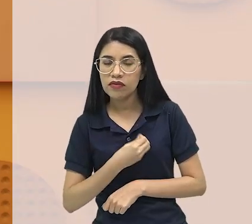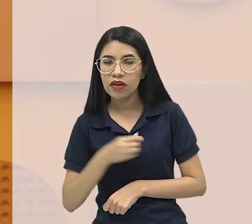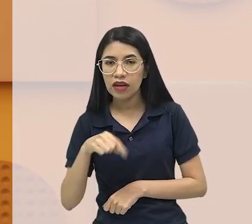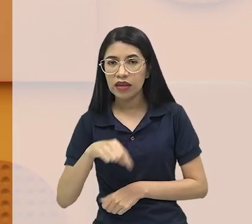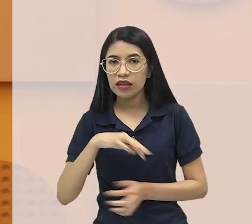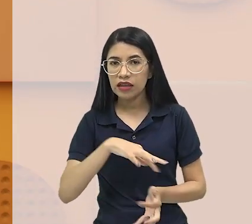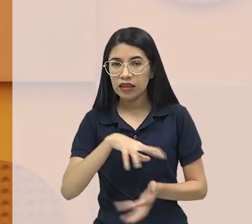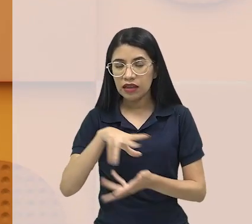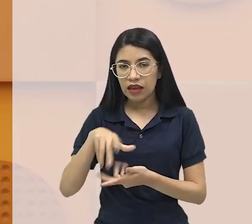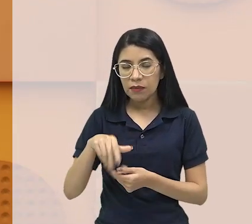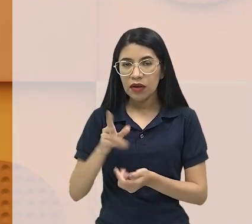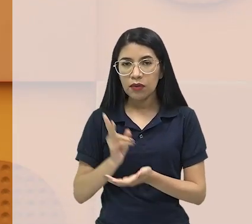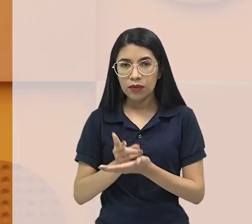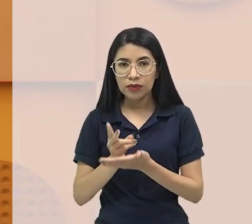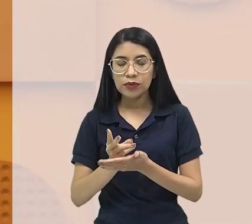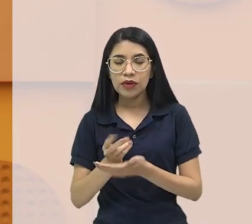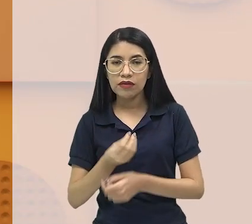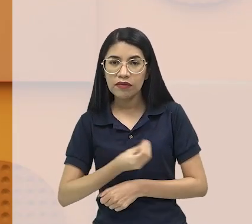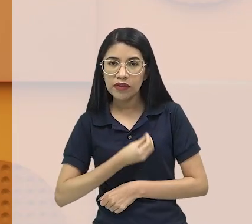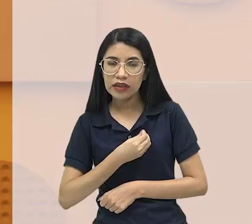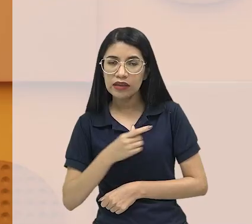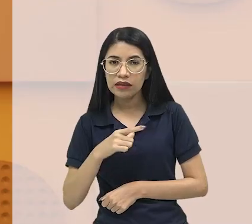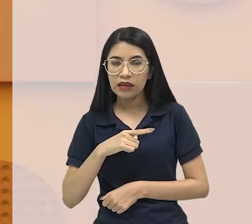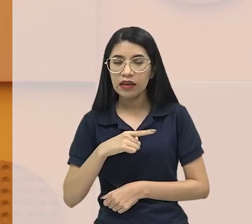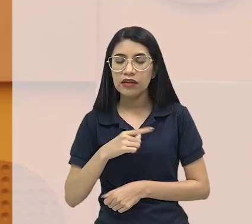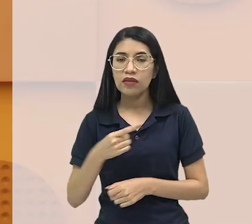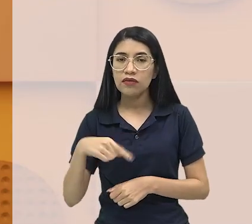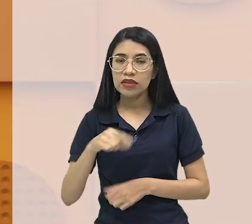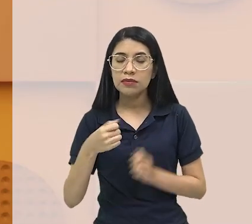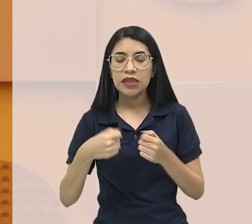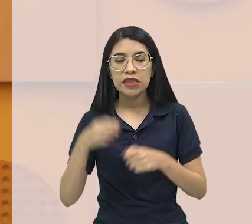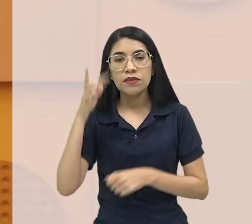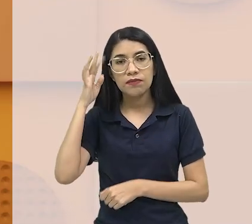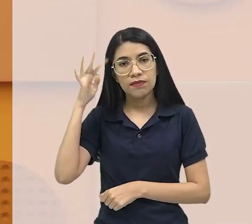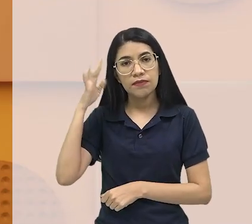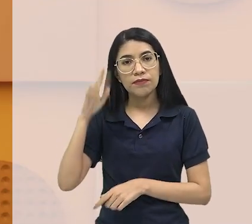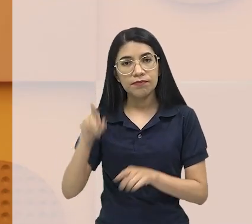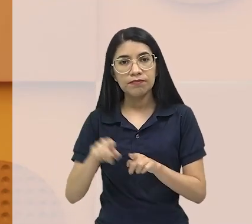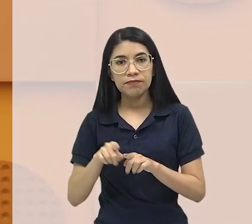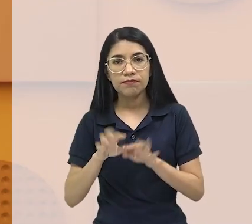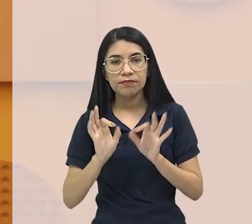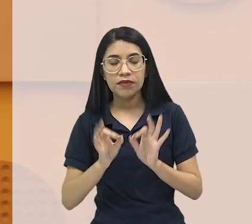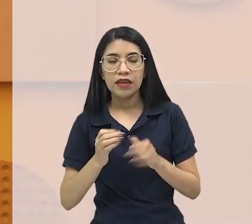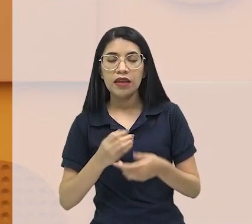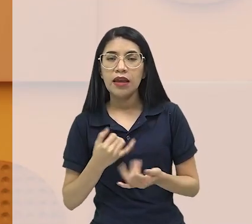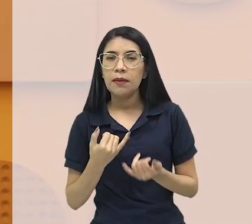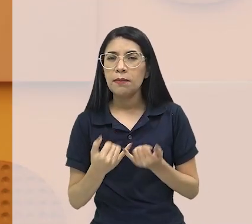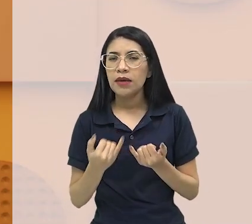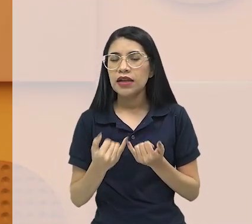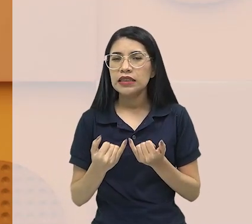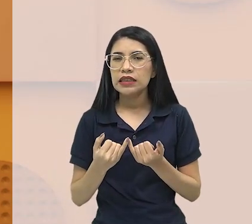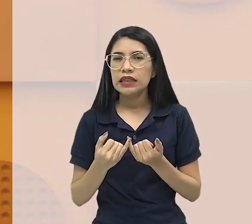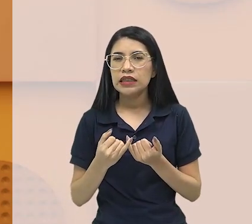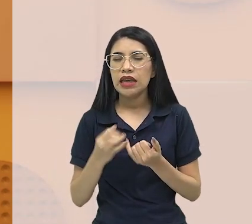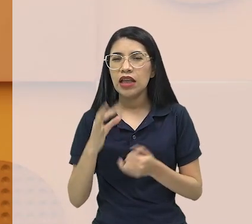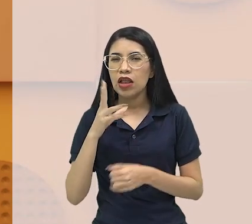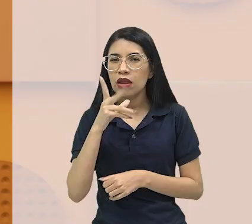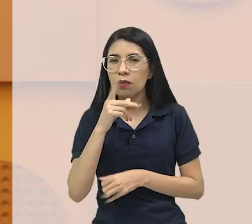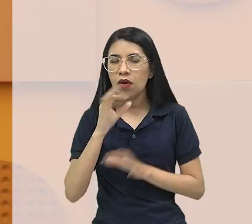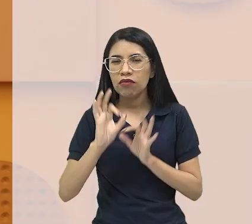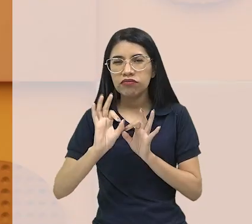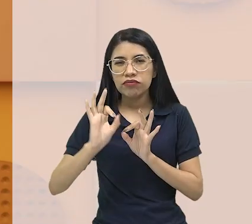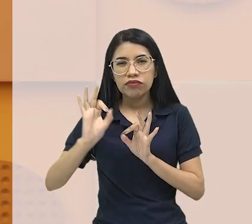as pessoas continuarem existindo? É uma coisa que você tem que parar para pensar também, né? Porque parece ser uma coisa afastada da